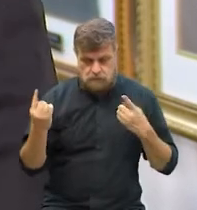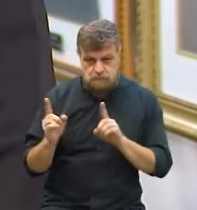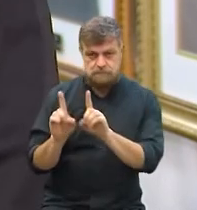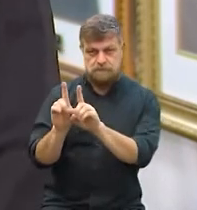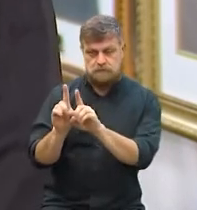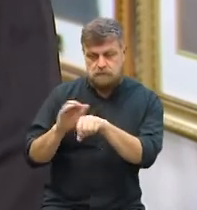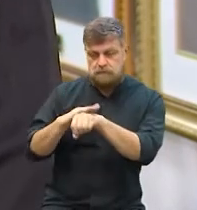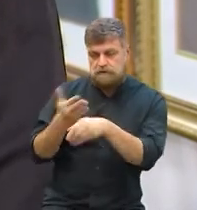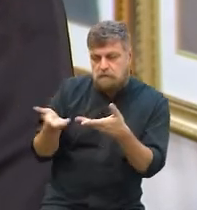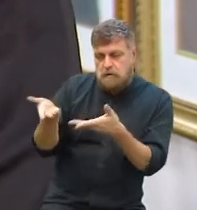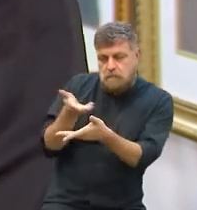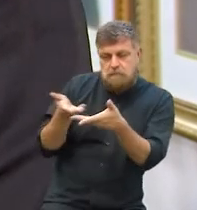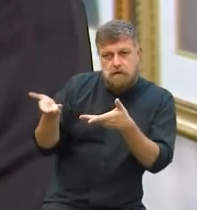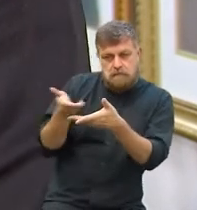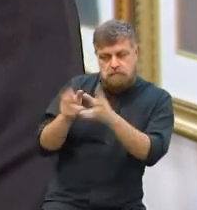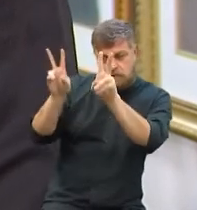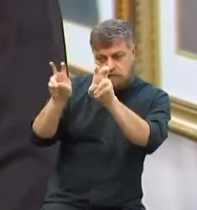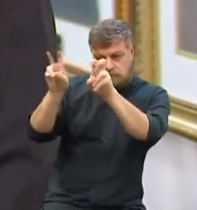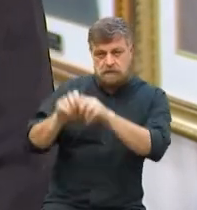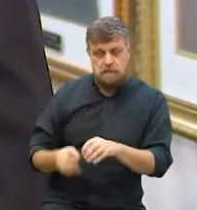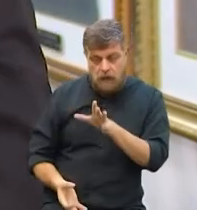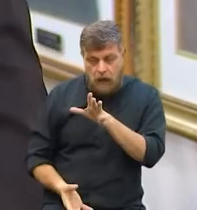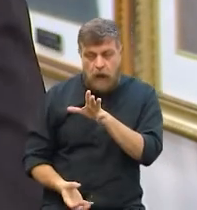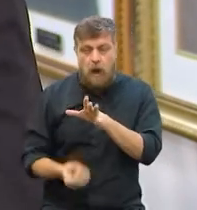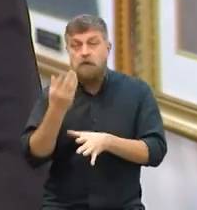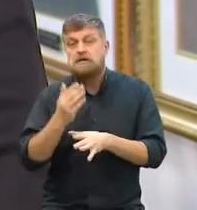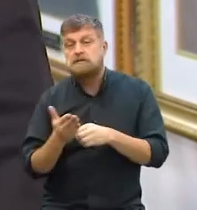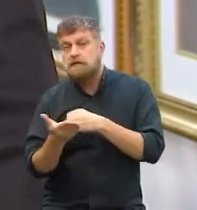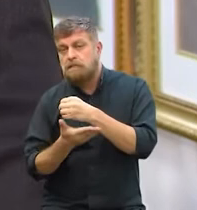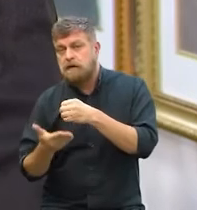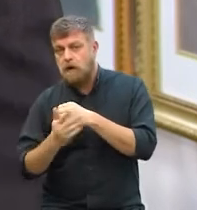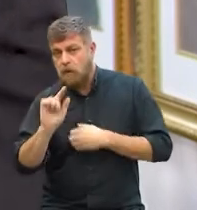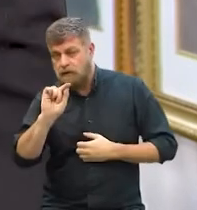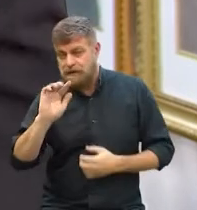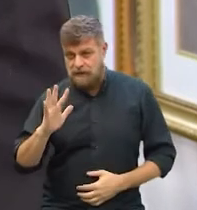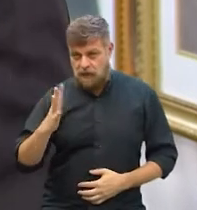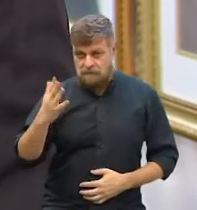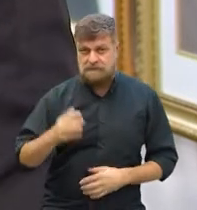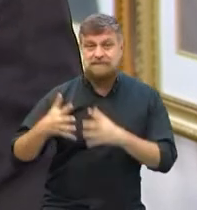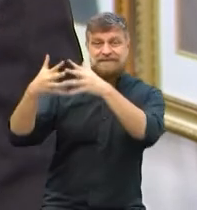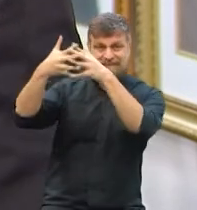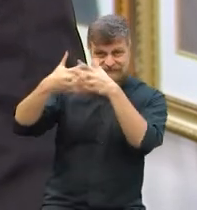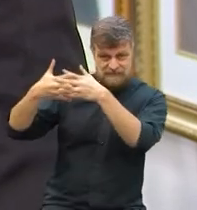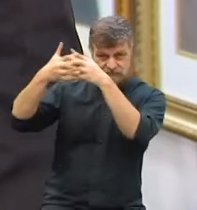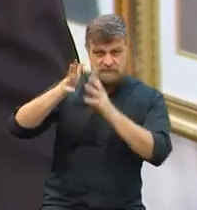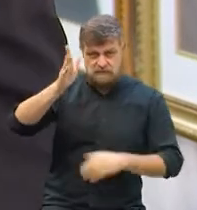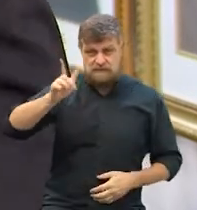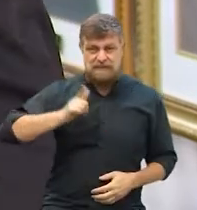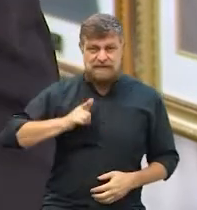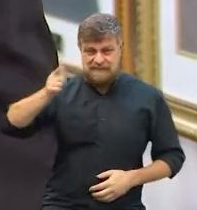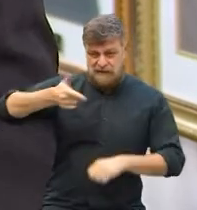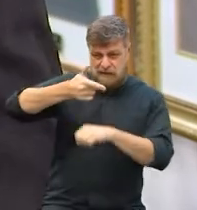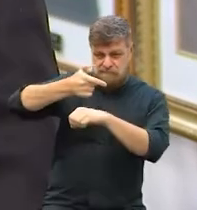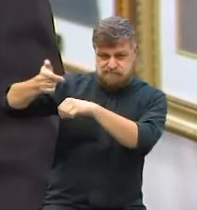minha, né? Nós conversamos a respeito disso, e na verdade a origem de tudo isso tem a ver até com alguns fatos que aconteceram nos Estados Unidos. A gente pode